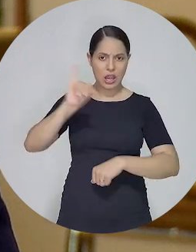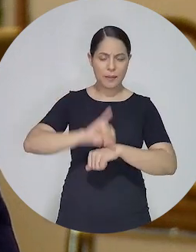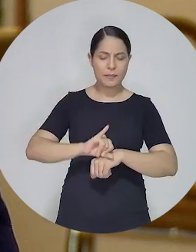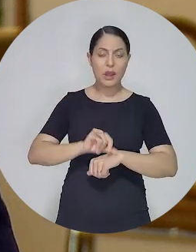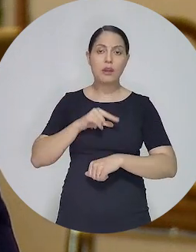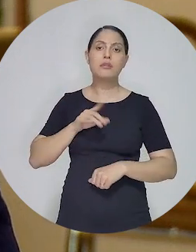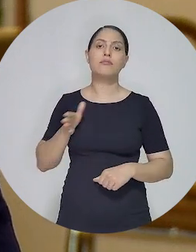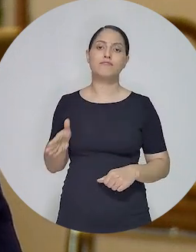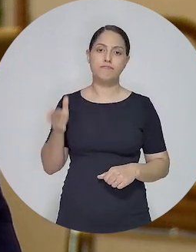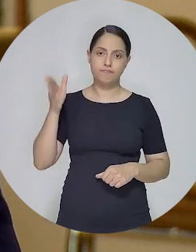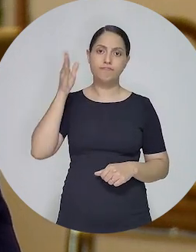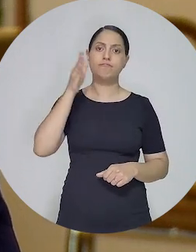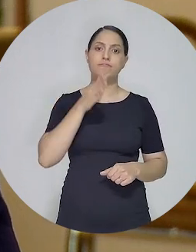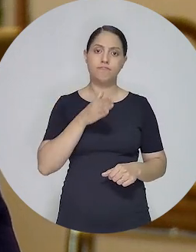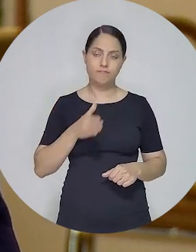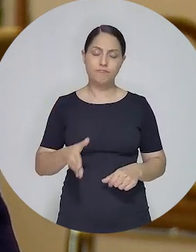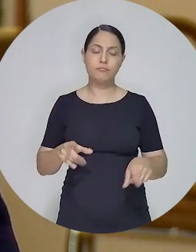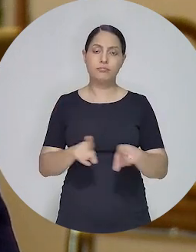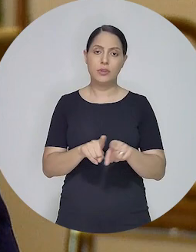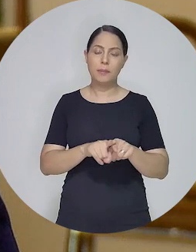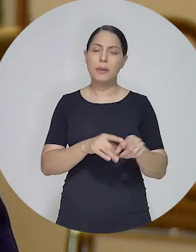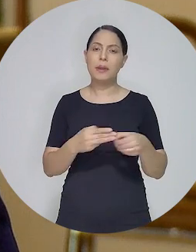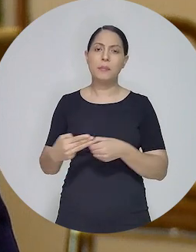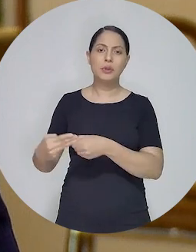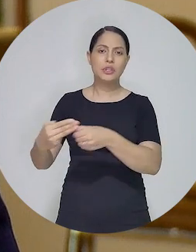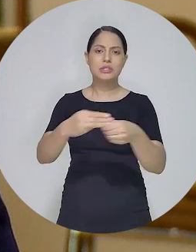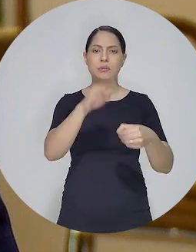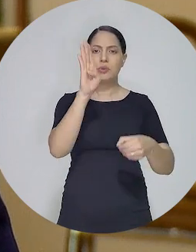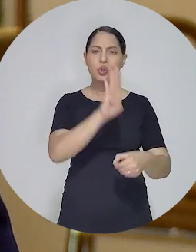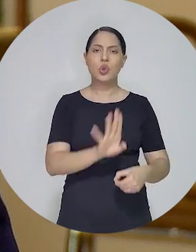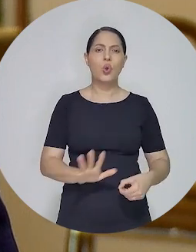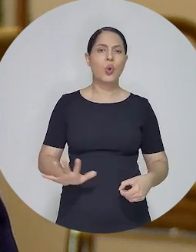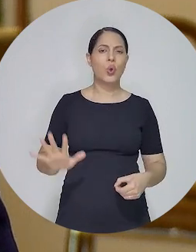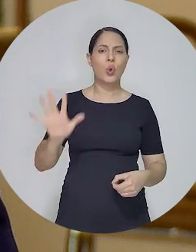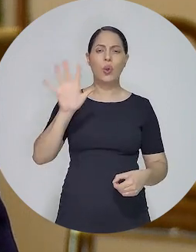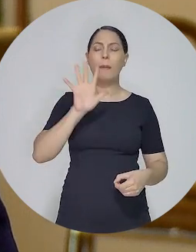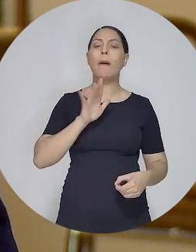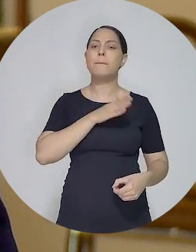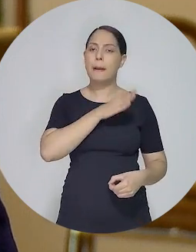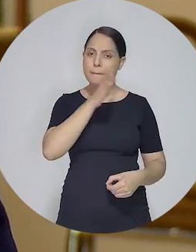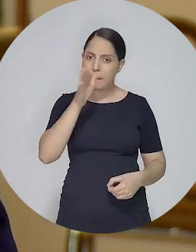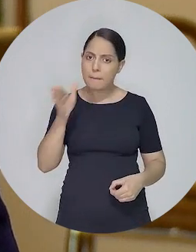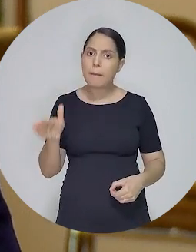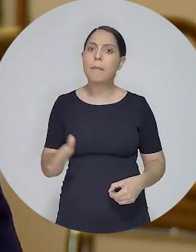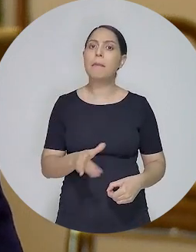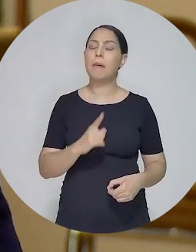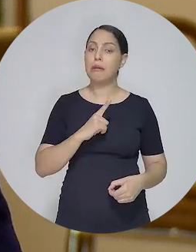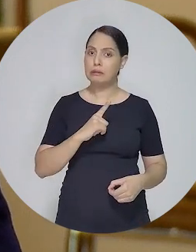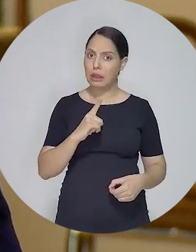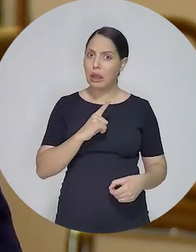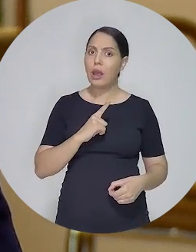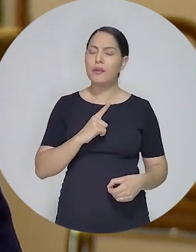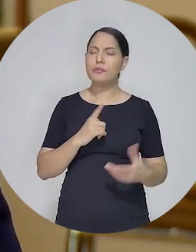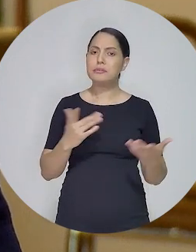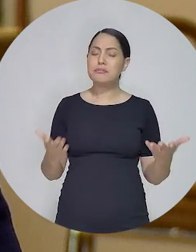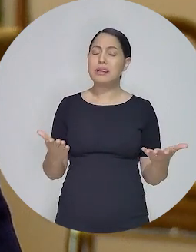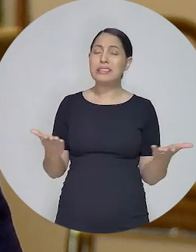27 capitais, passando aí por centenas de municípios no Brasil inteiro.